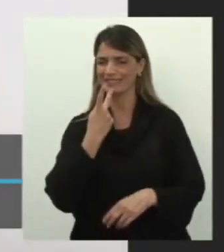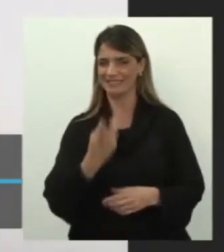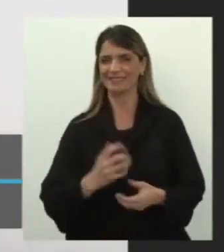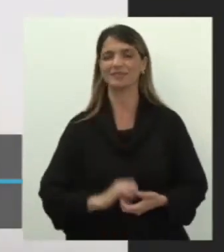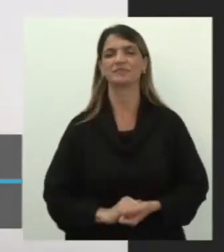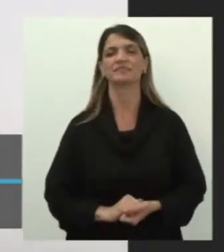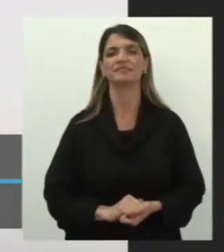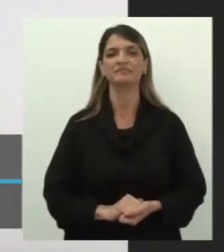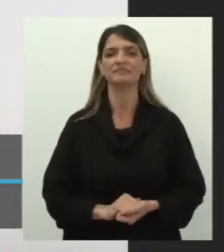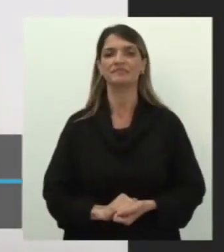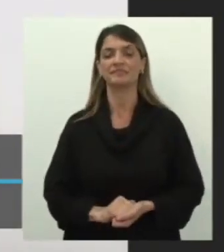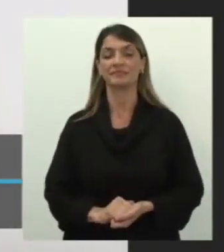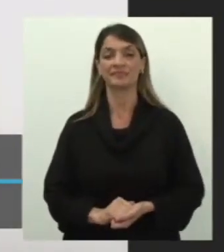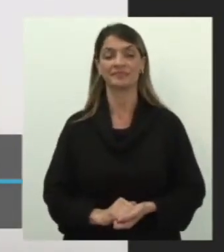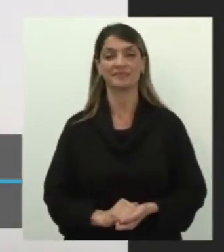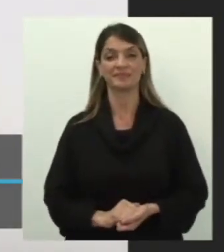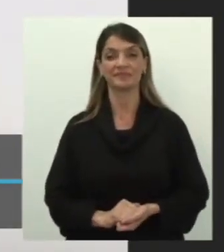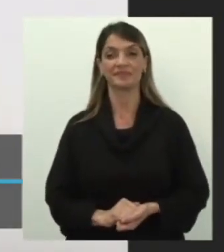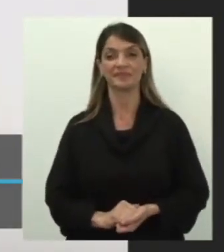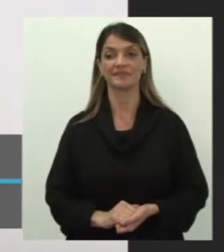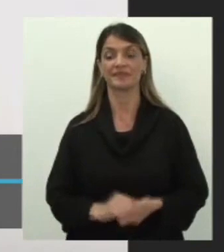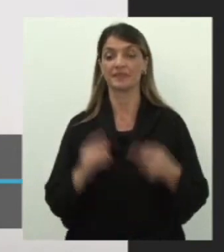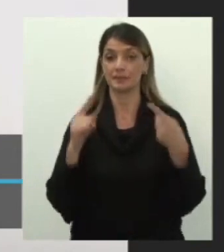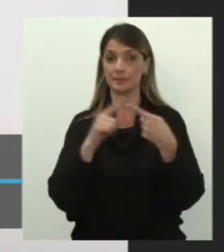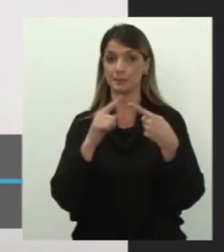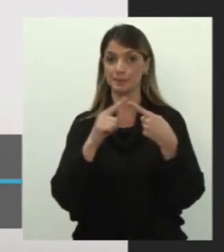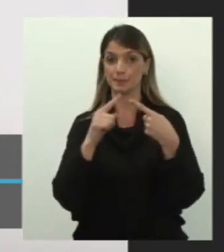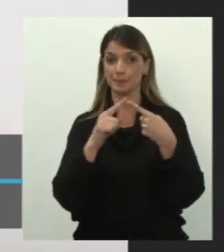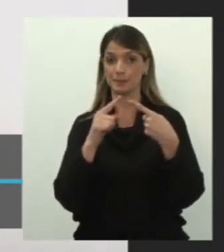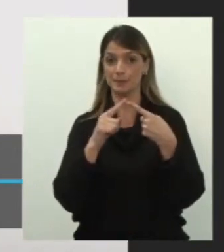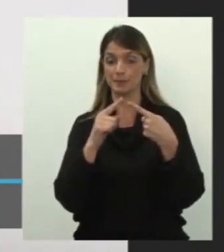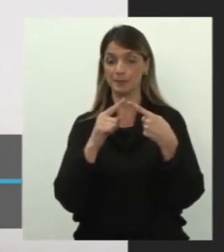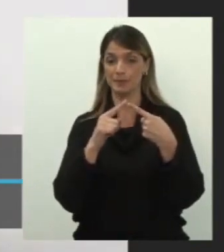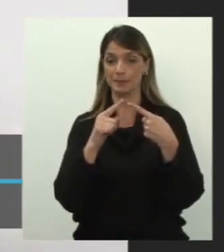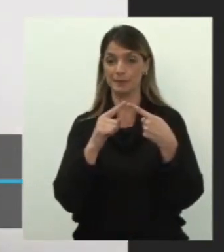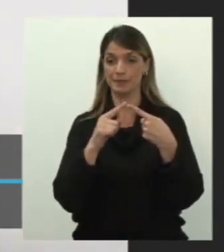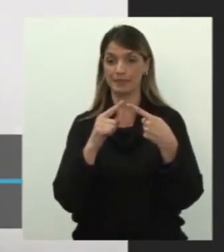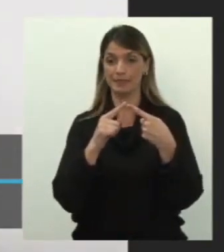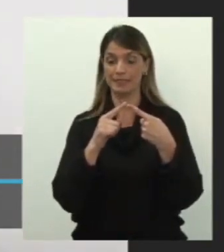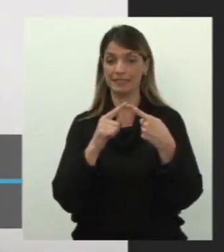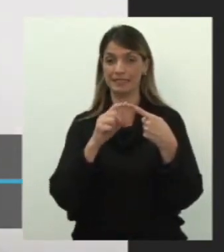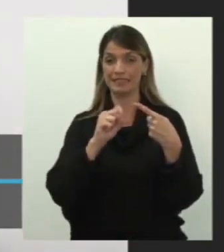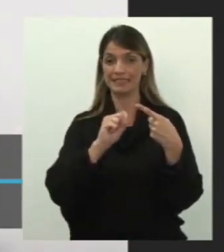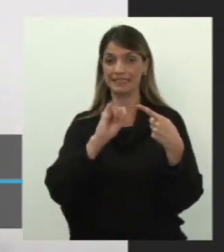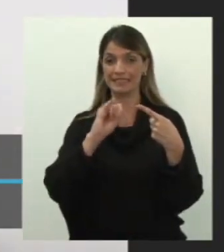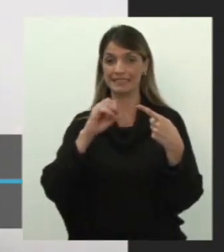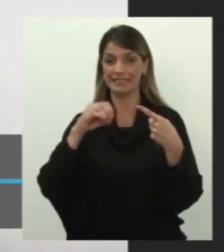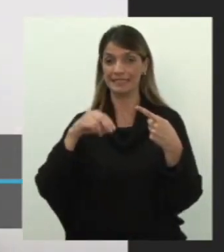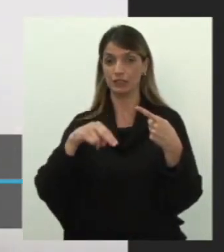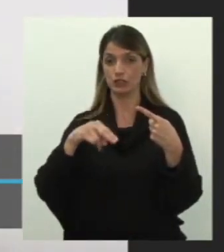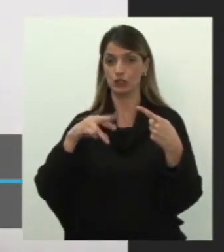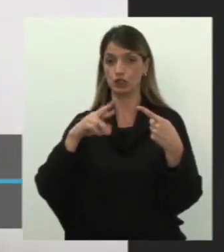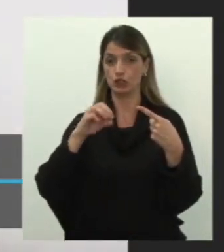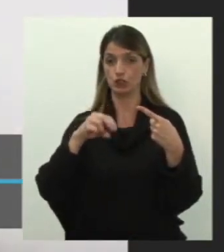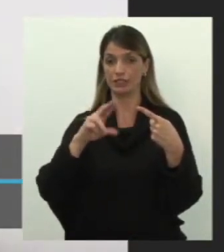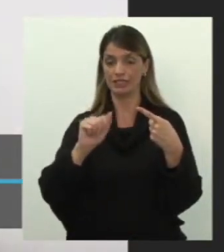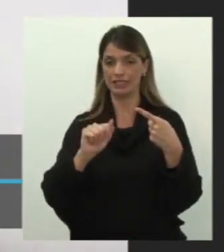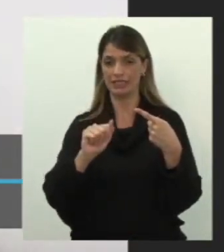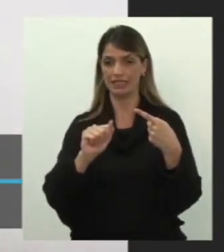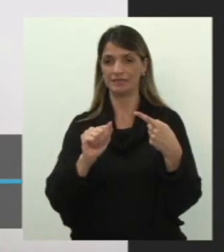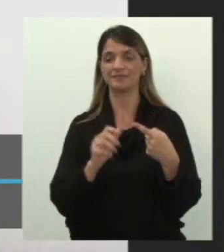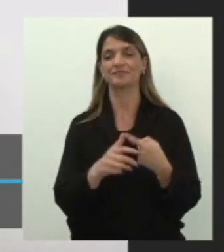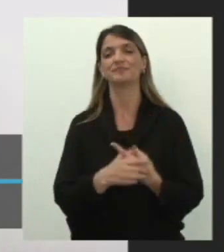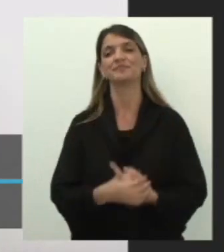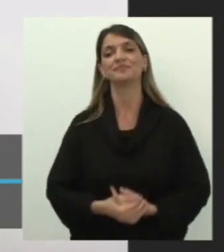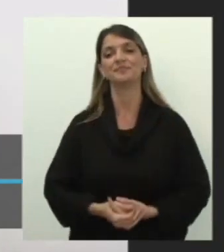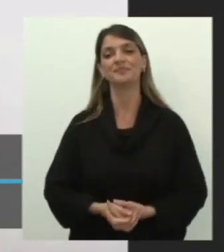estão fazendo. A respeito da primeira interação, das ferramentas síncronas, vamos fazer aqui a leitura.